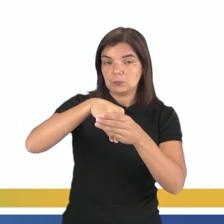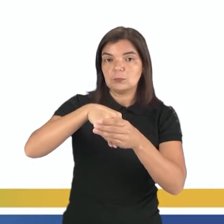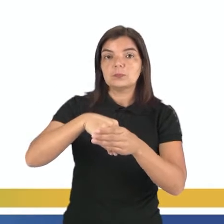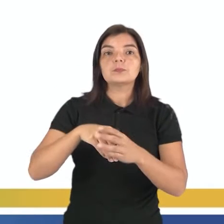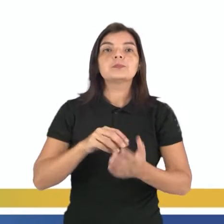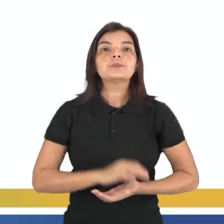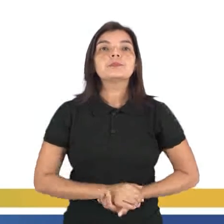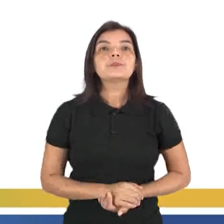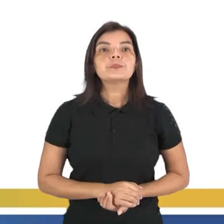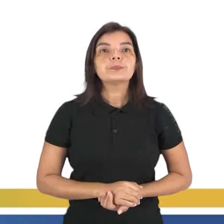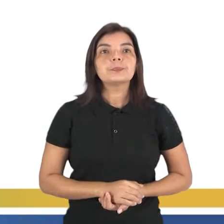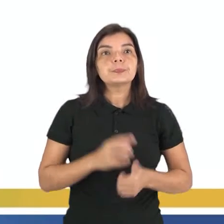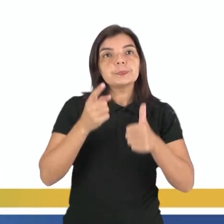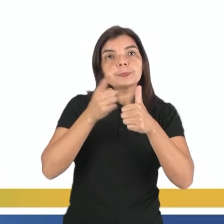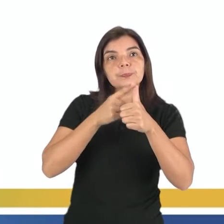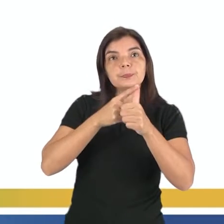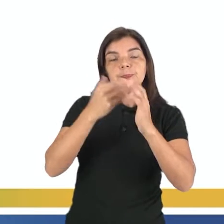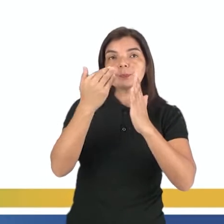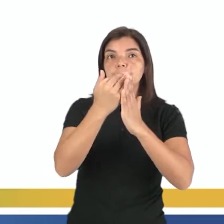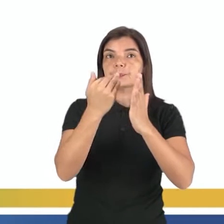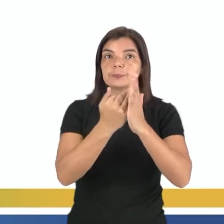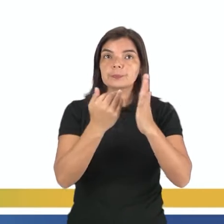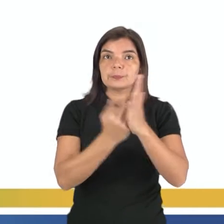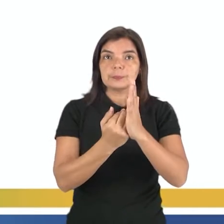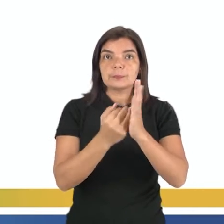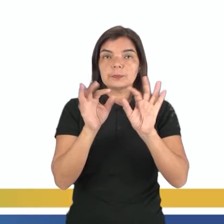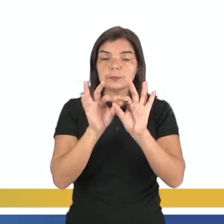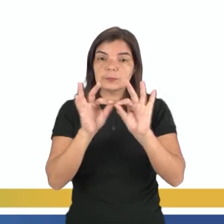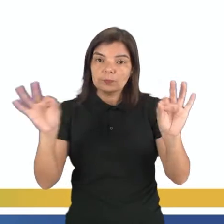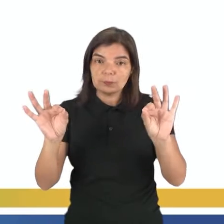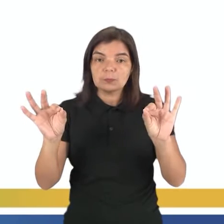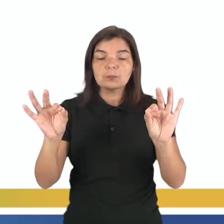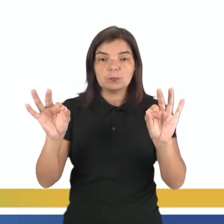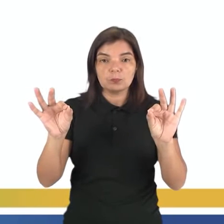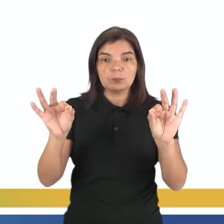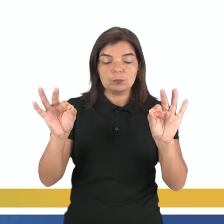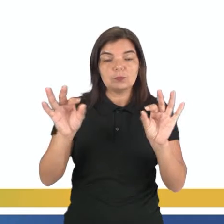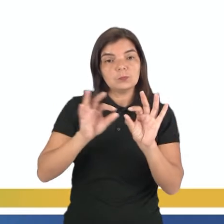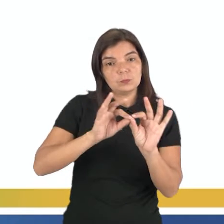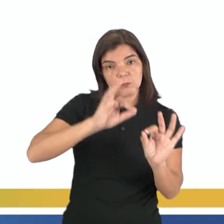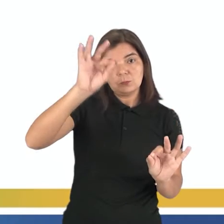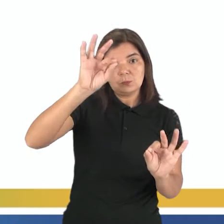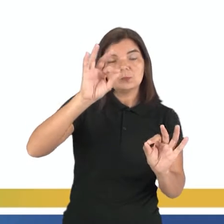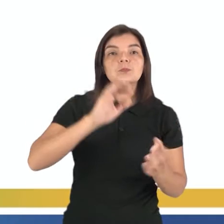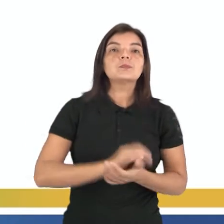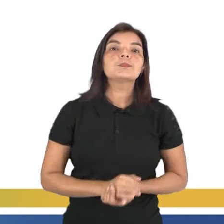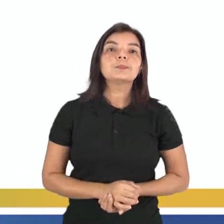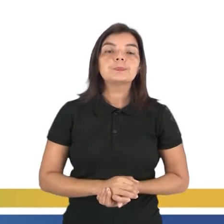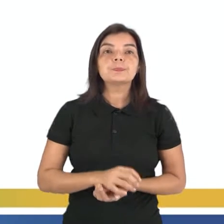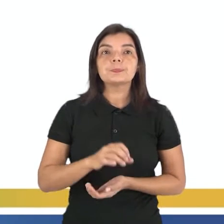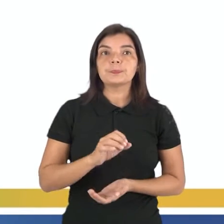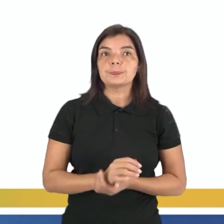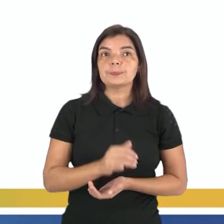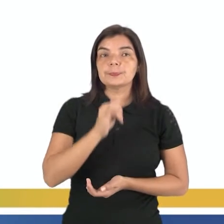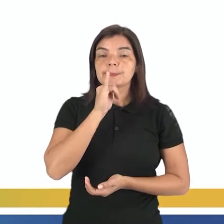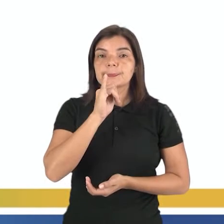internos deles. Então, a primeira classificação é quanto à medida do comprimento dos lados. Então,